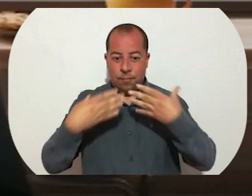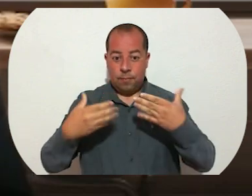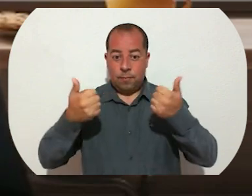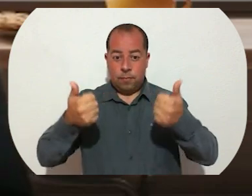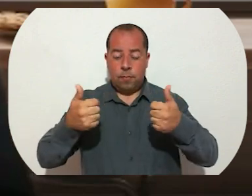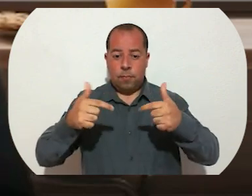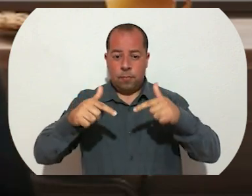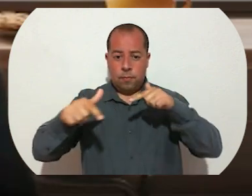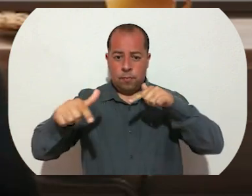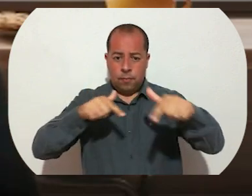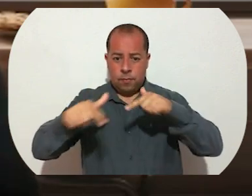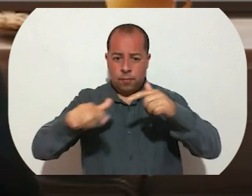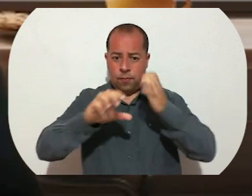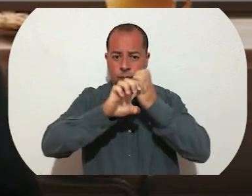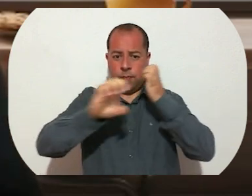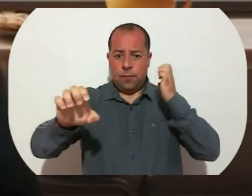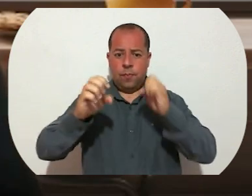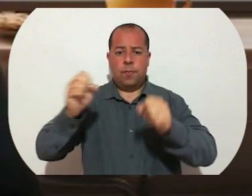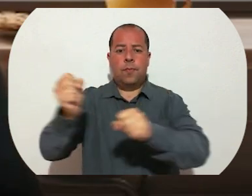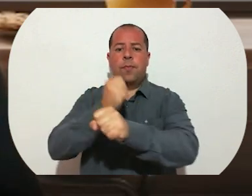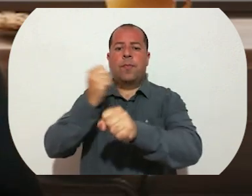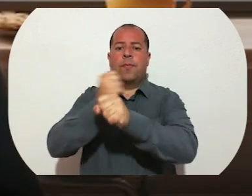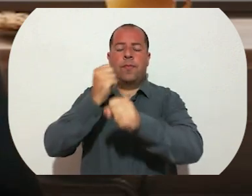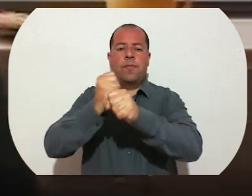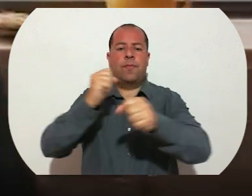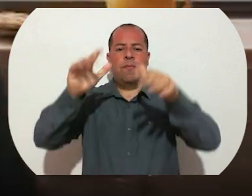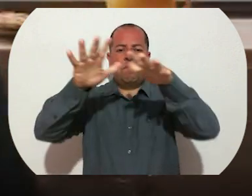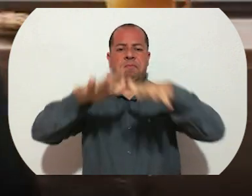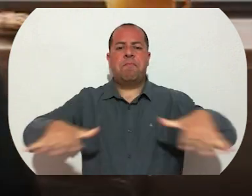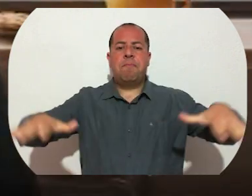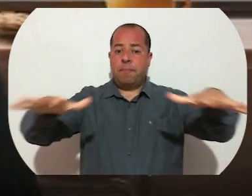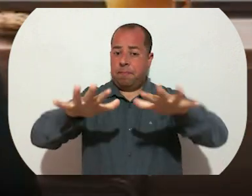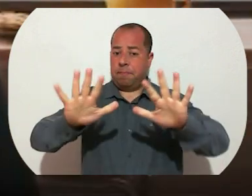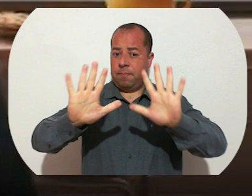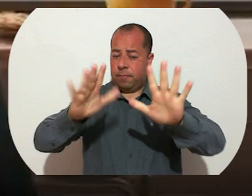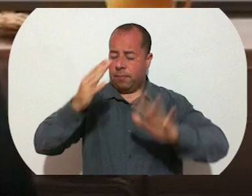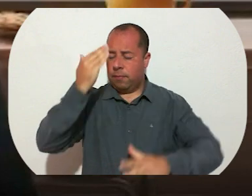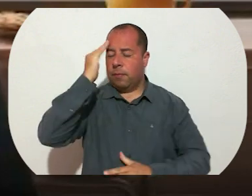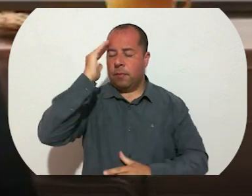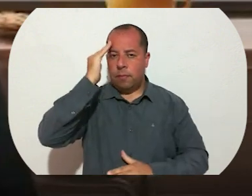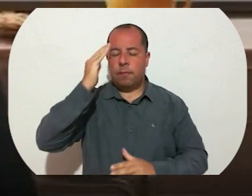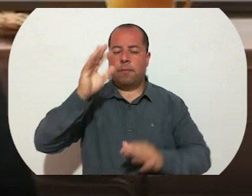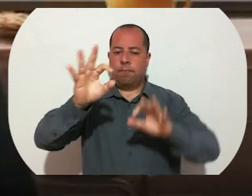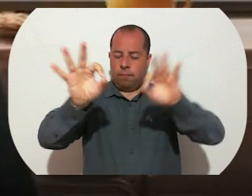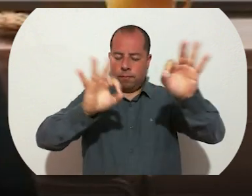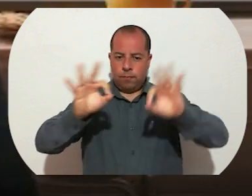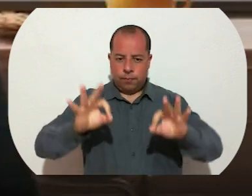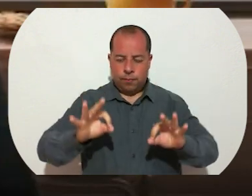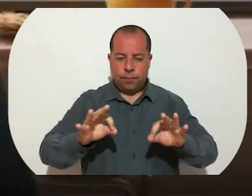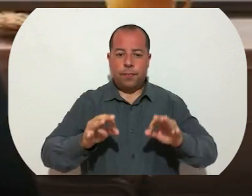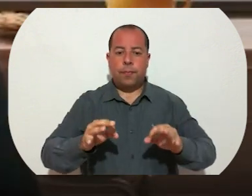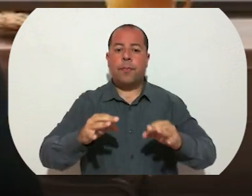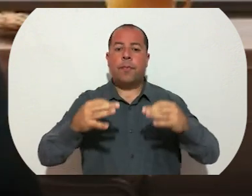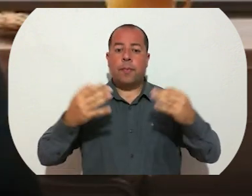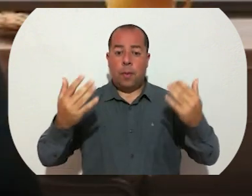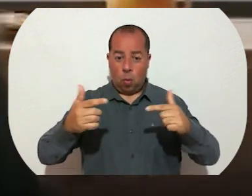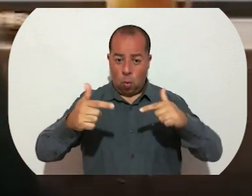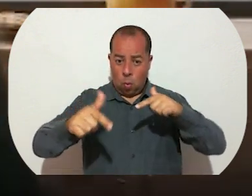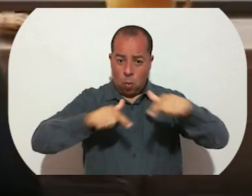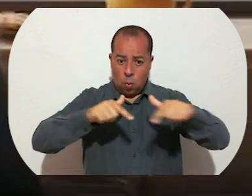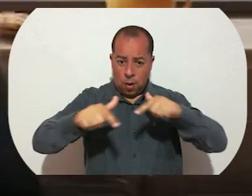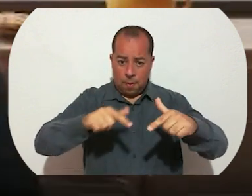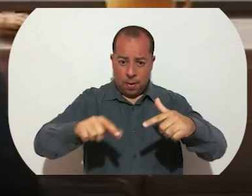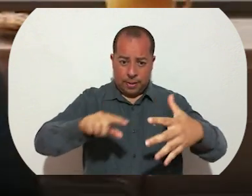Olá! A atuação do engenheiro civil é bastante ampla e, para entendermos melhor, vamos organizar